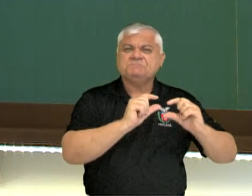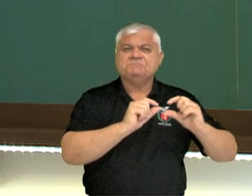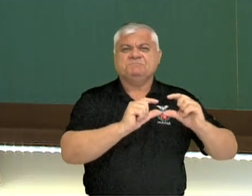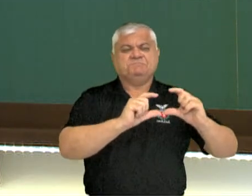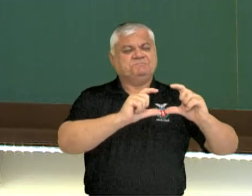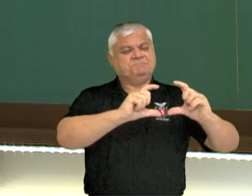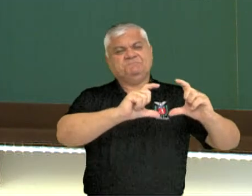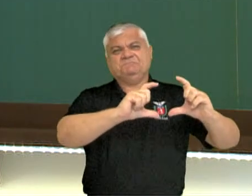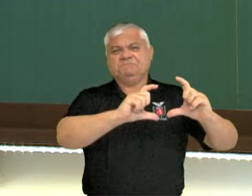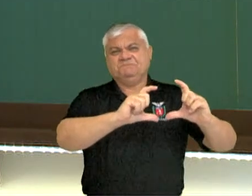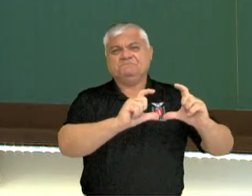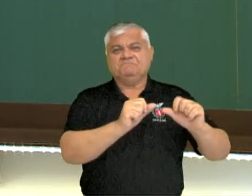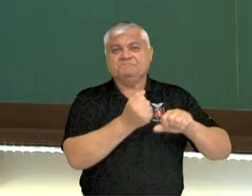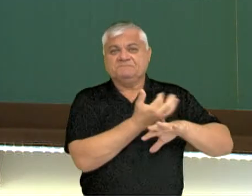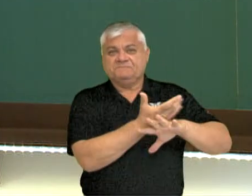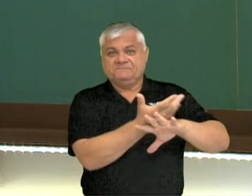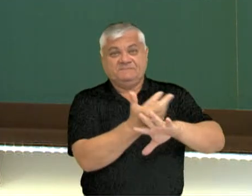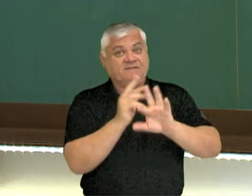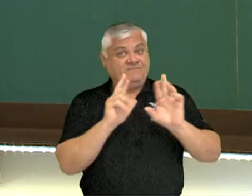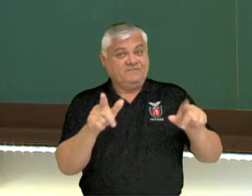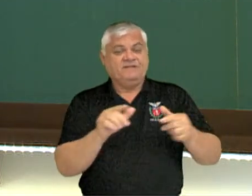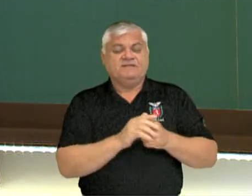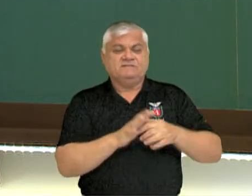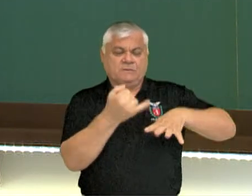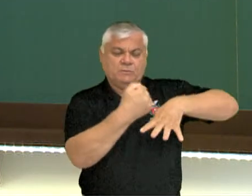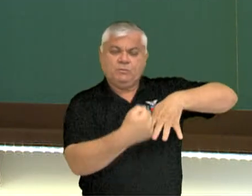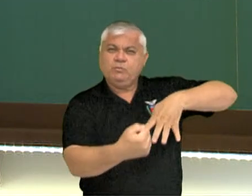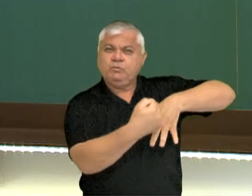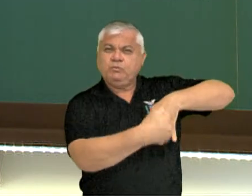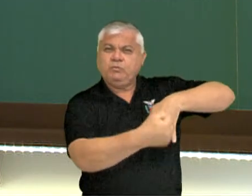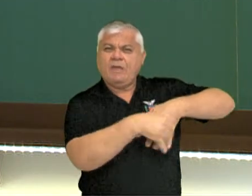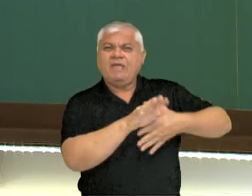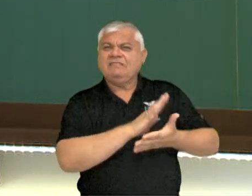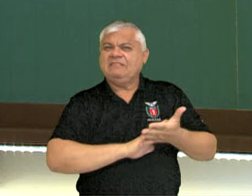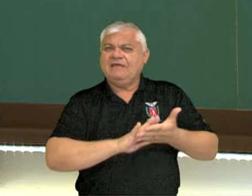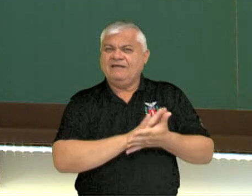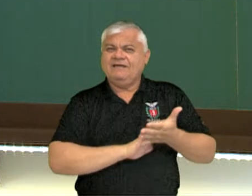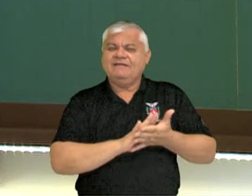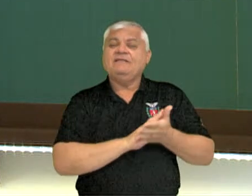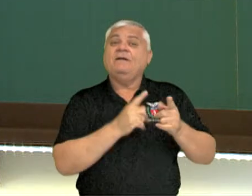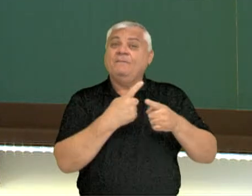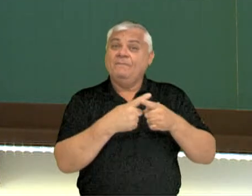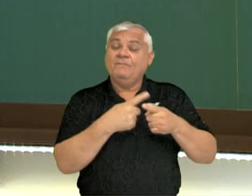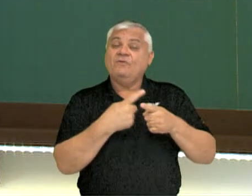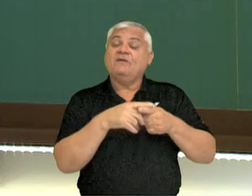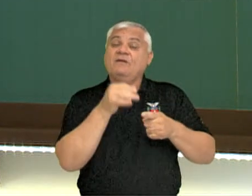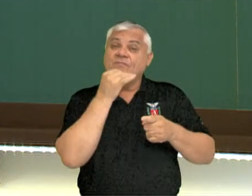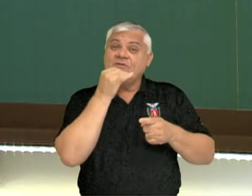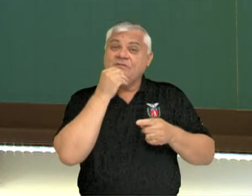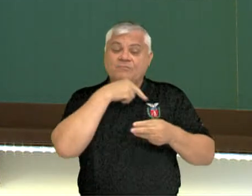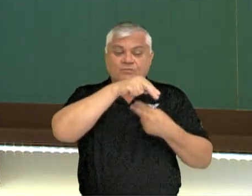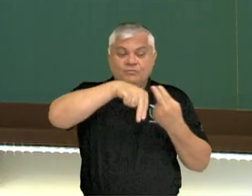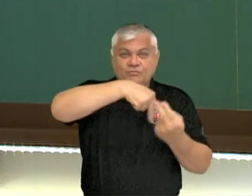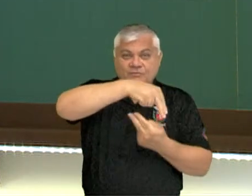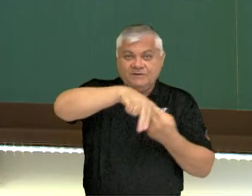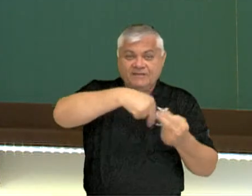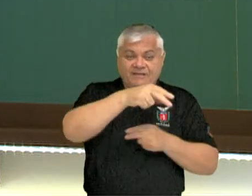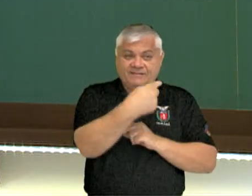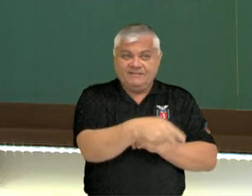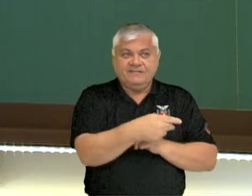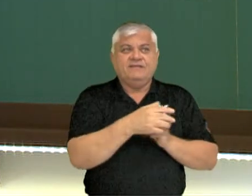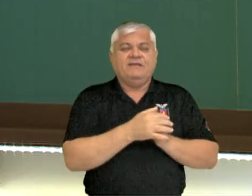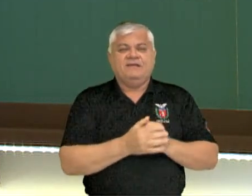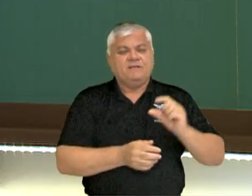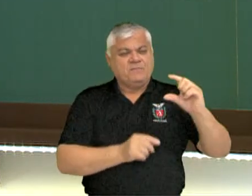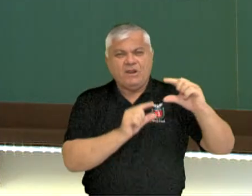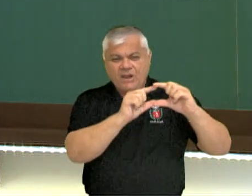que têm vasos condutores de seiva. Isso por causa da própria velocidade de transmissão dos nutrientes, tá? Então, o porte